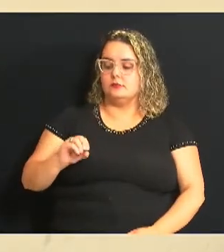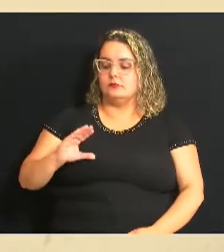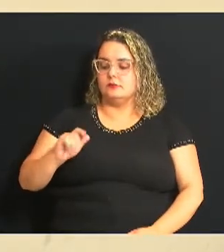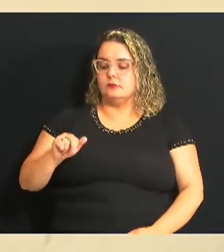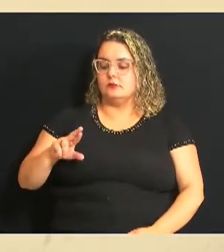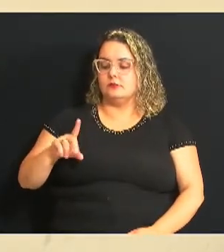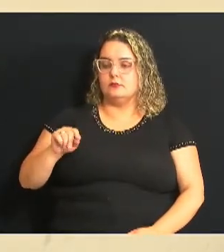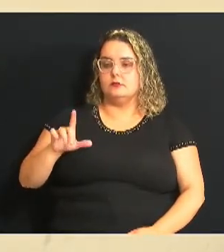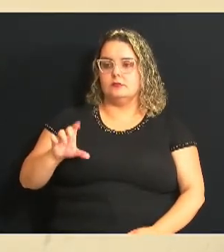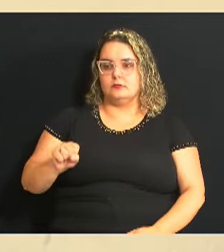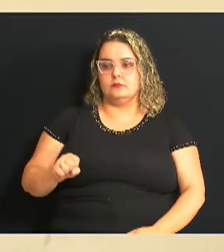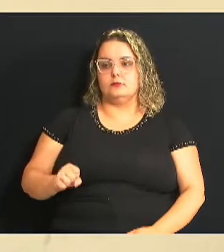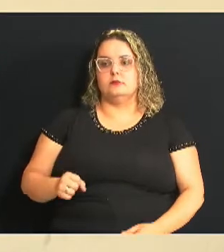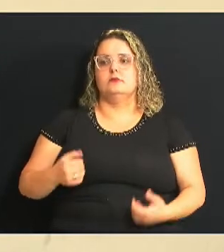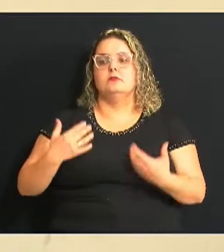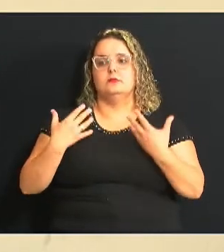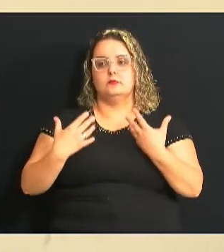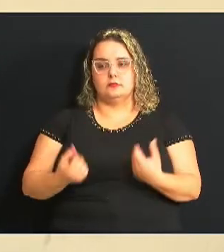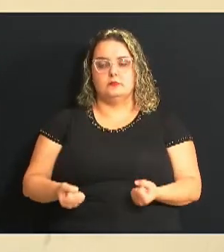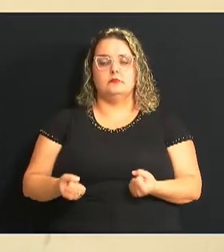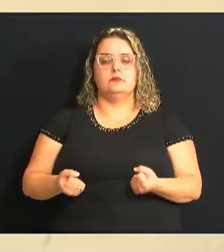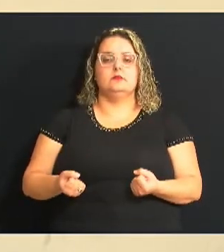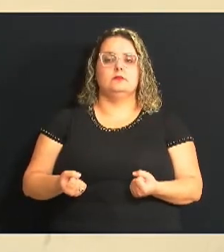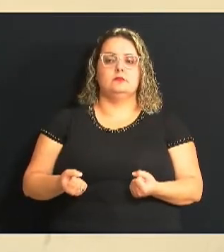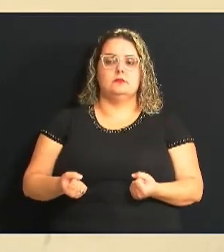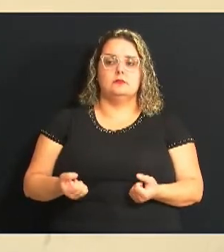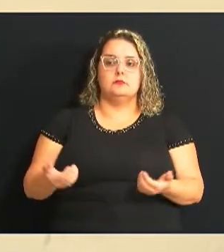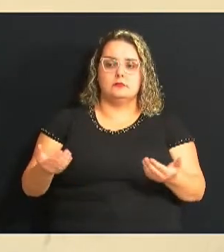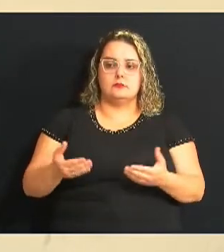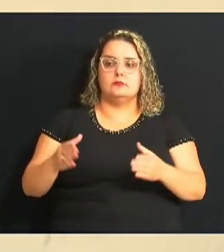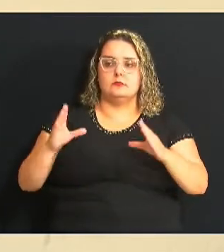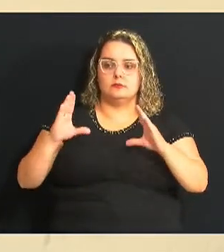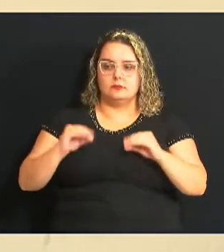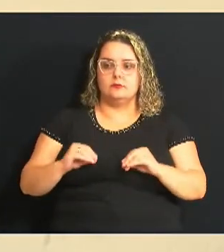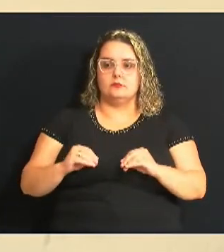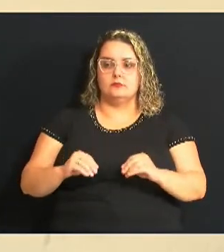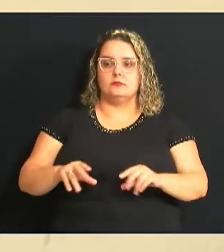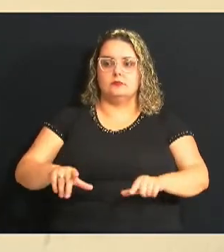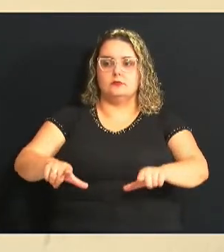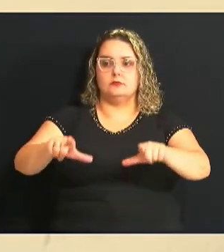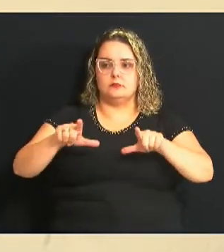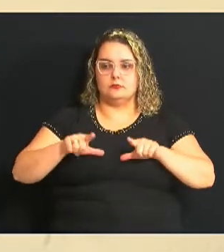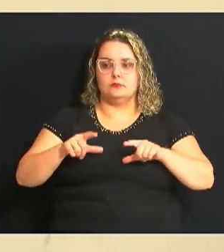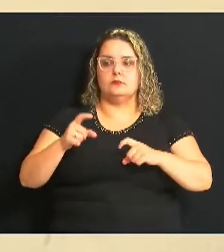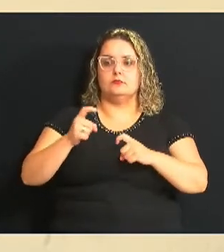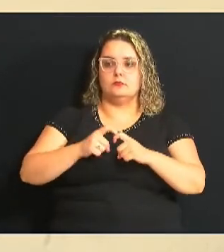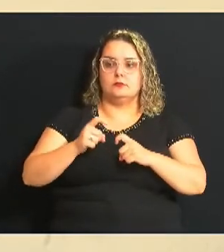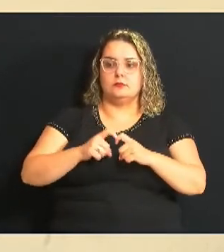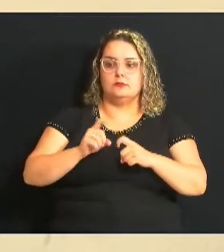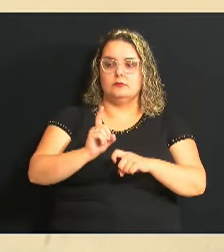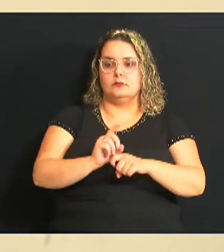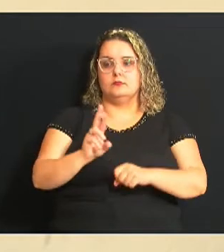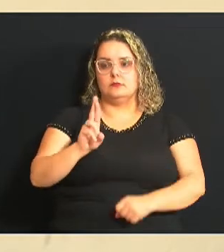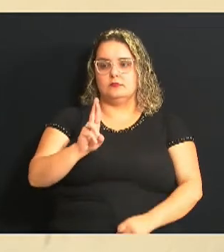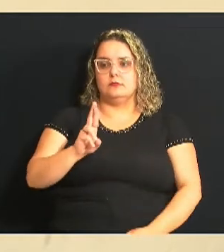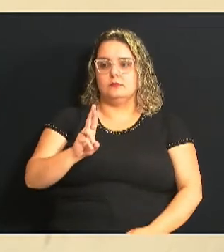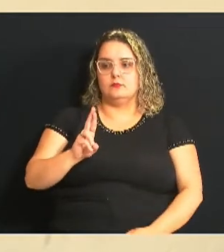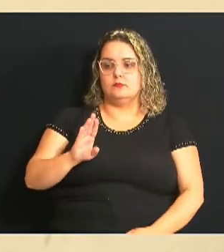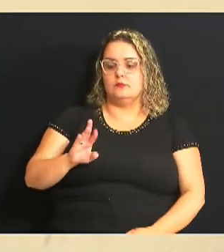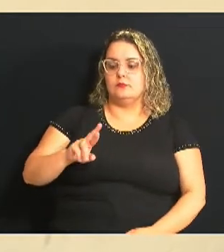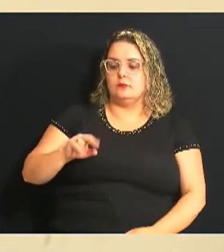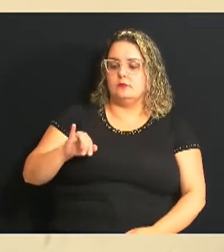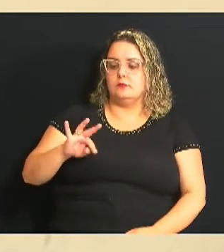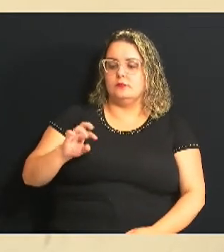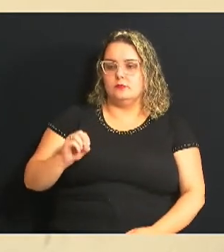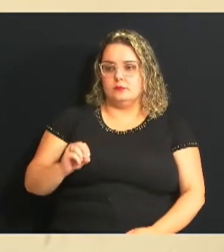que é agraciado nesta noite com o diploma de mérito médico, Dr. Roberto Maia Rocha Brito.